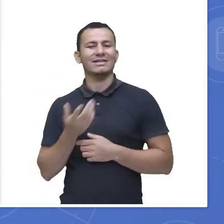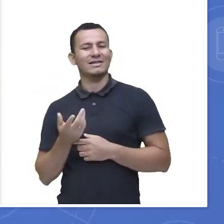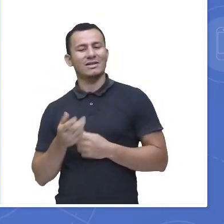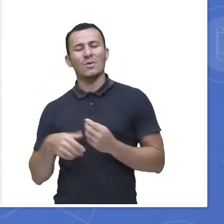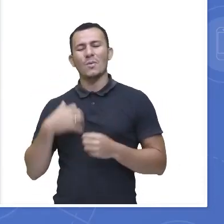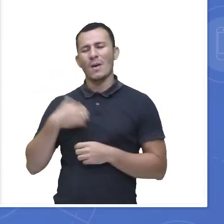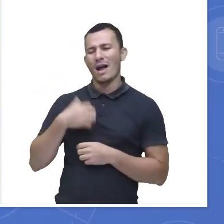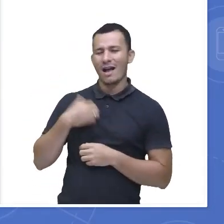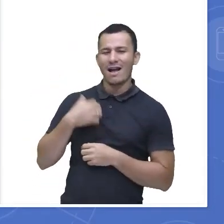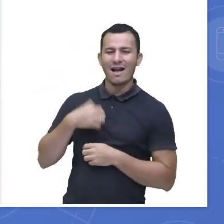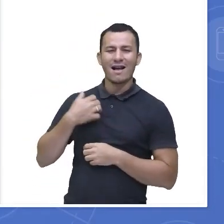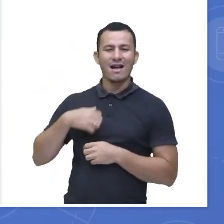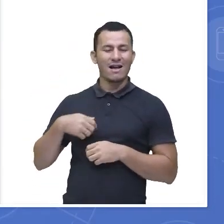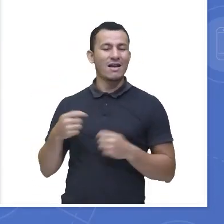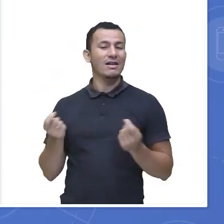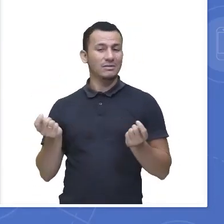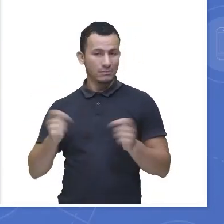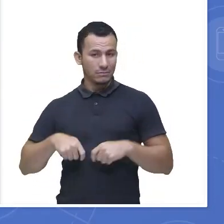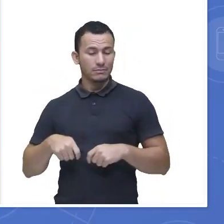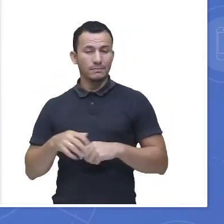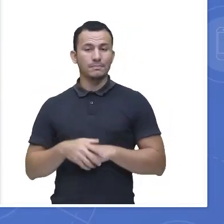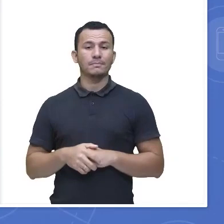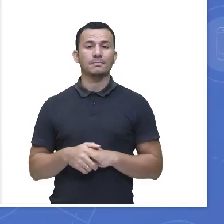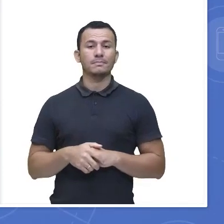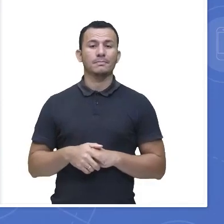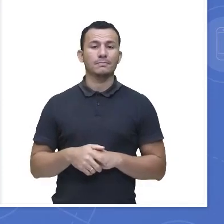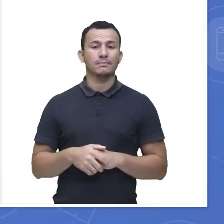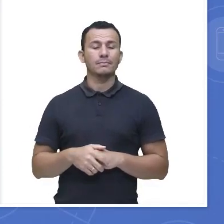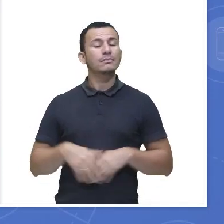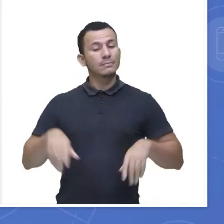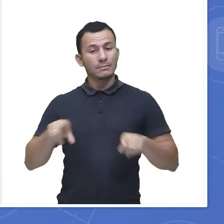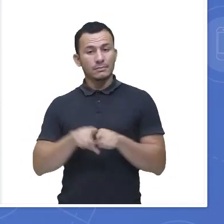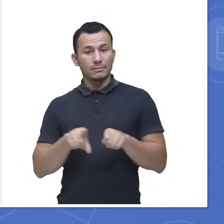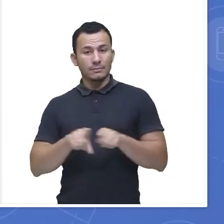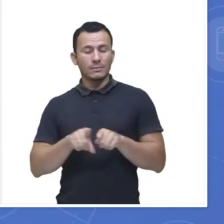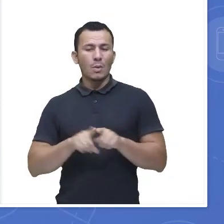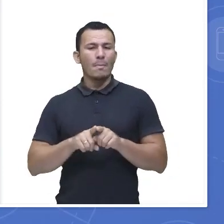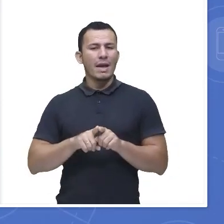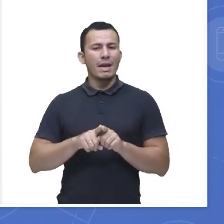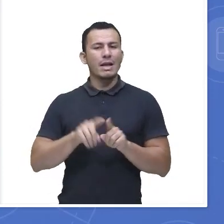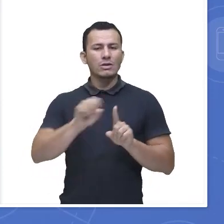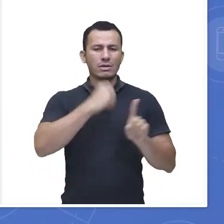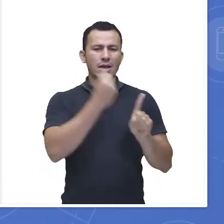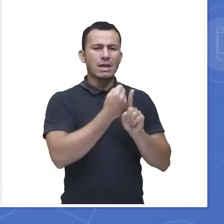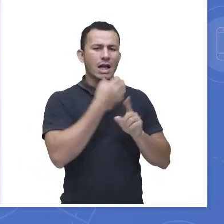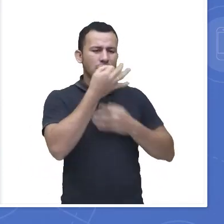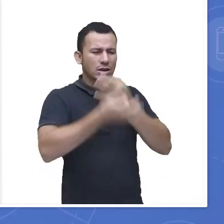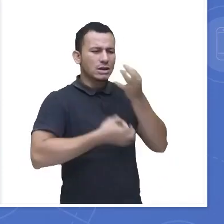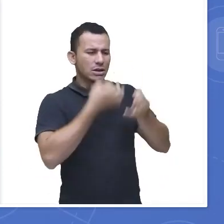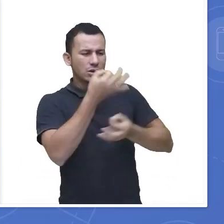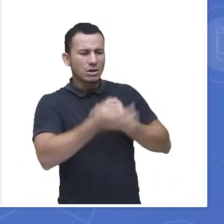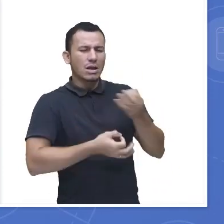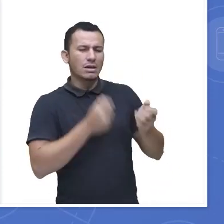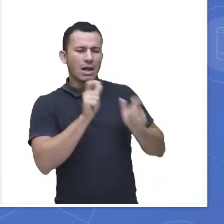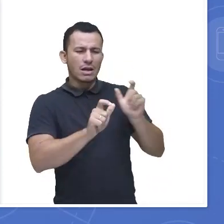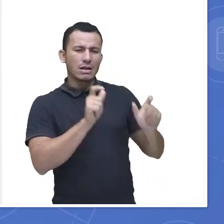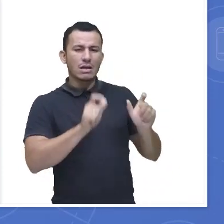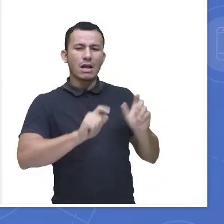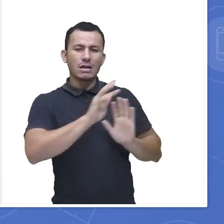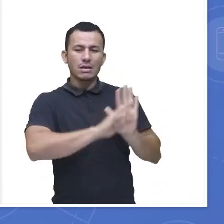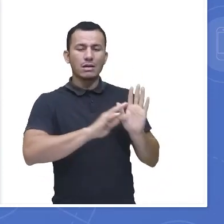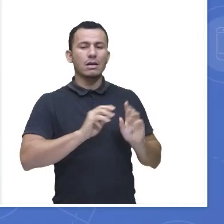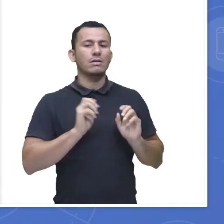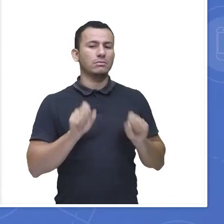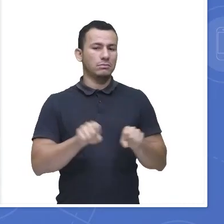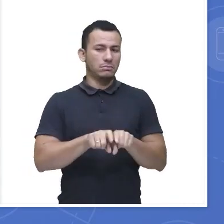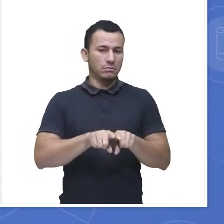ou irritação, né? Enfim. E também na crítica social, na crítica, né, nos textos para gerar crítica, aí